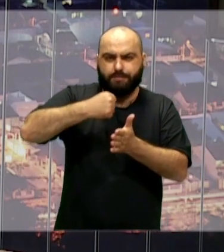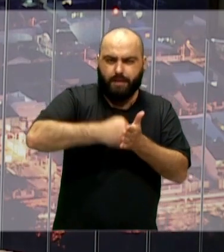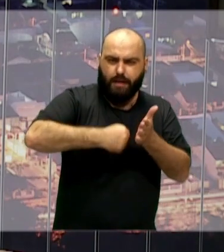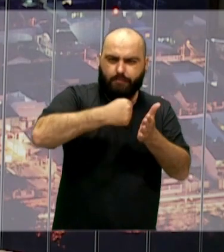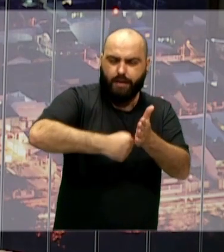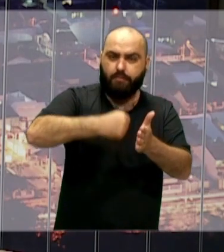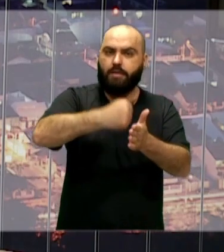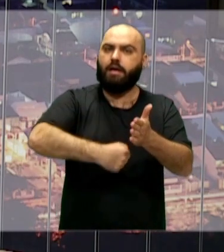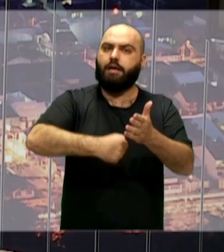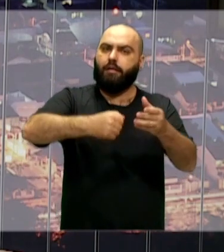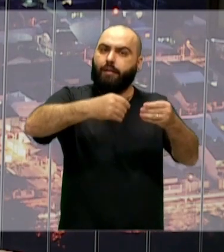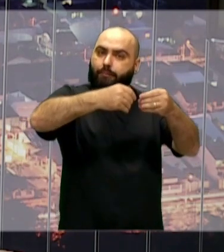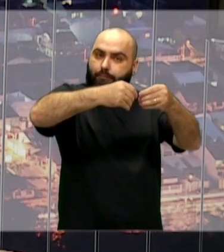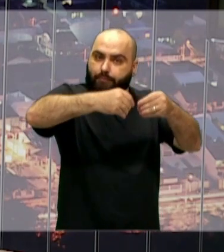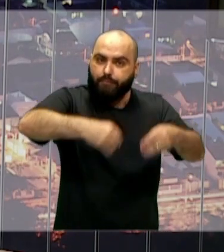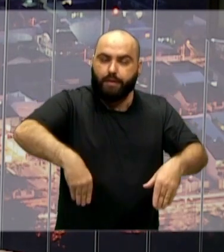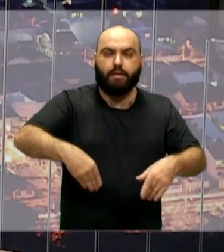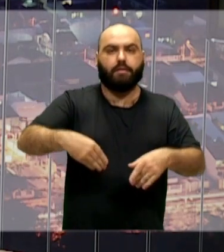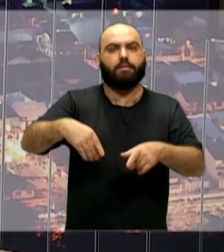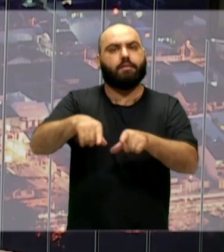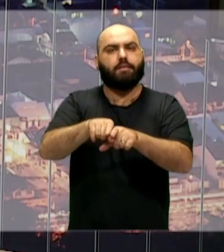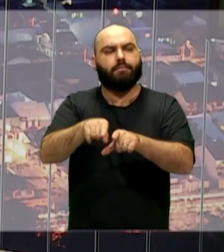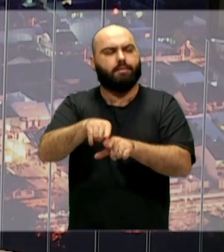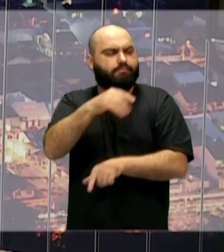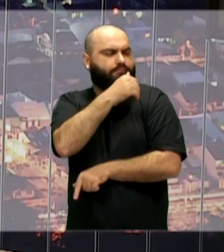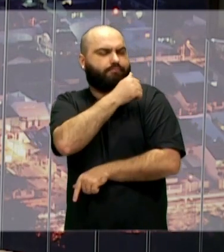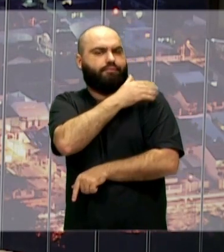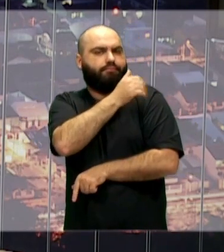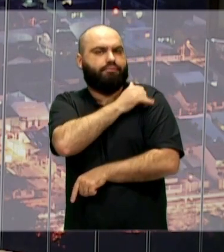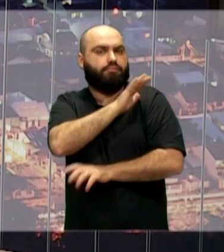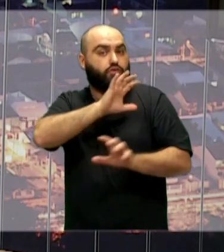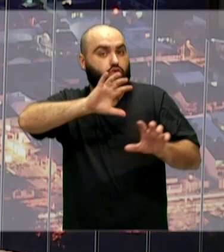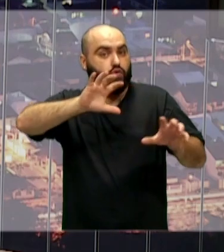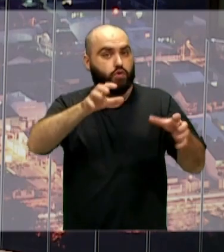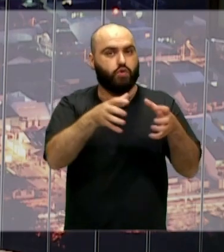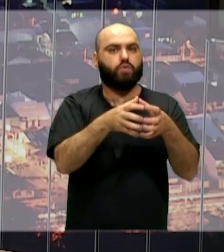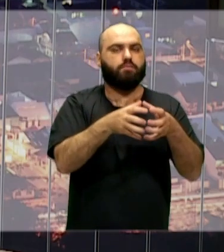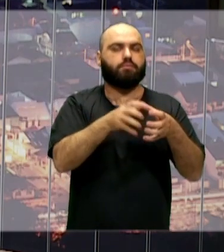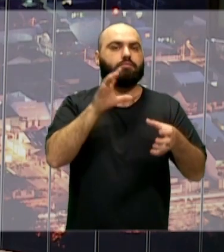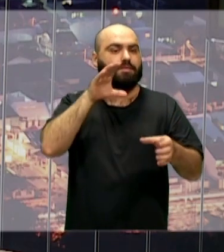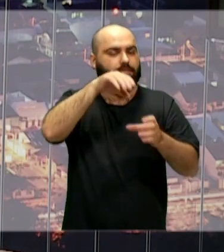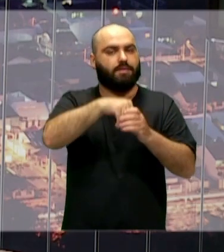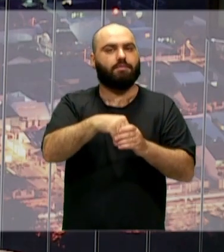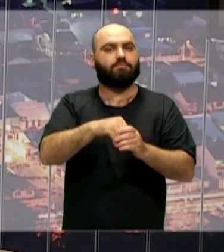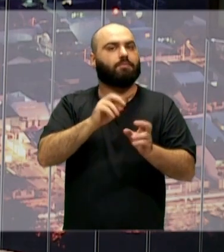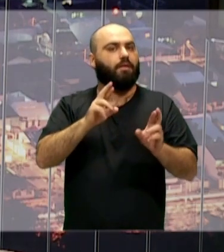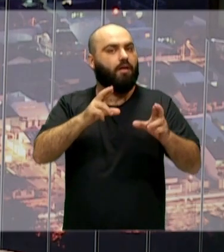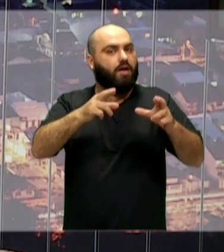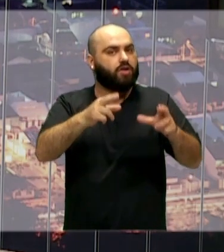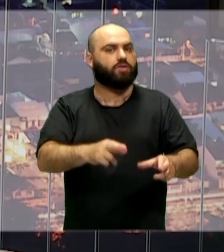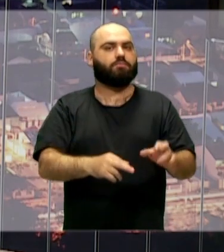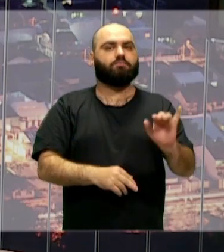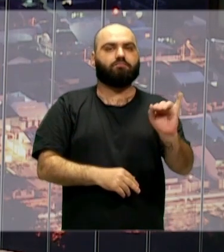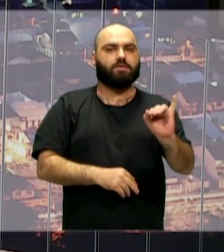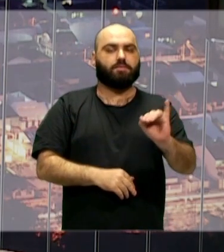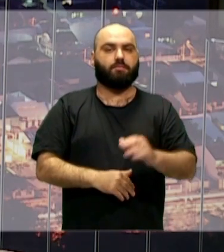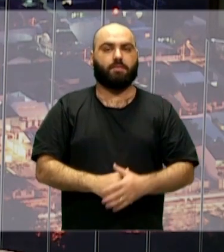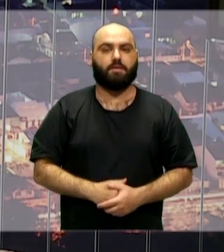preconceitos e sobre a visibilidade dos grupos minorizados aqui na nossa região. Para tanto, eu tenho o prazer de receber aqui